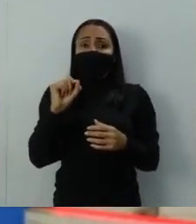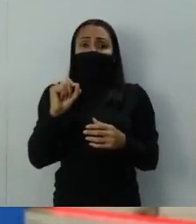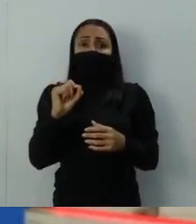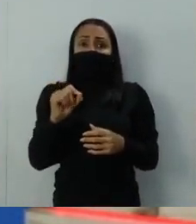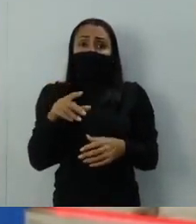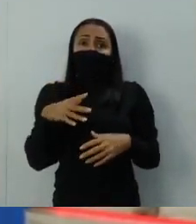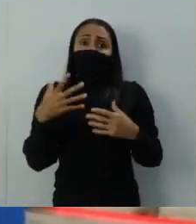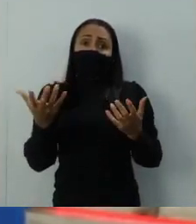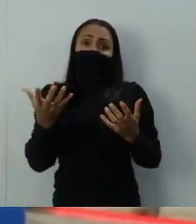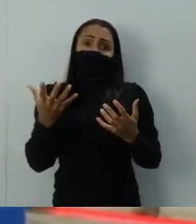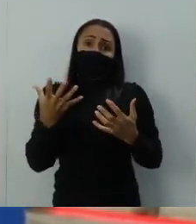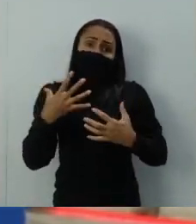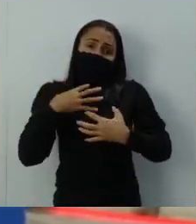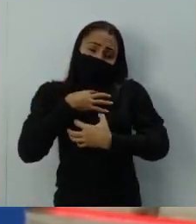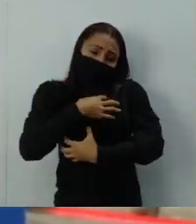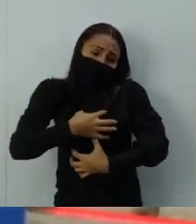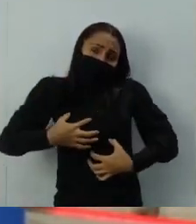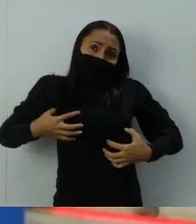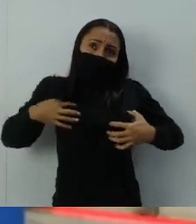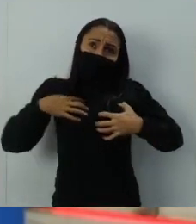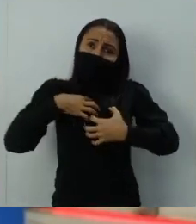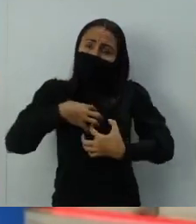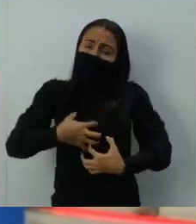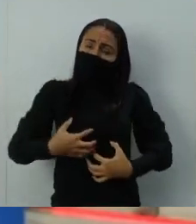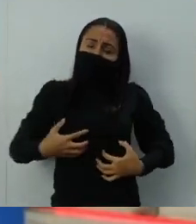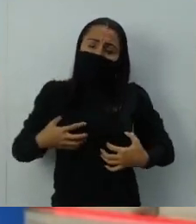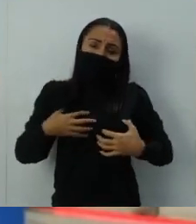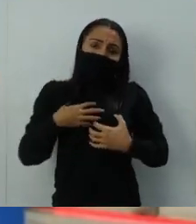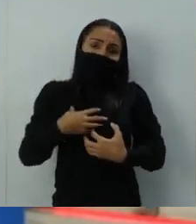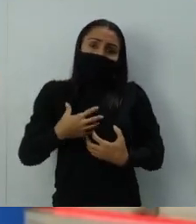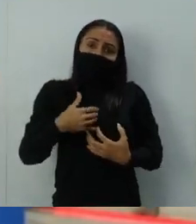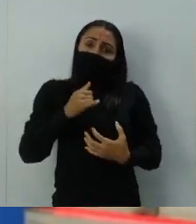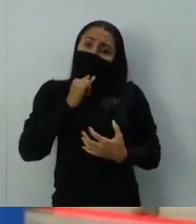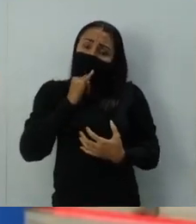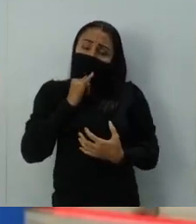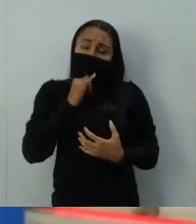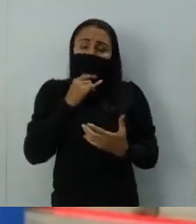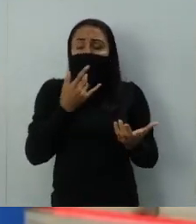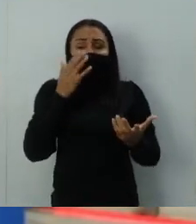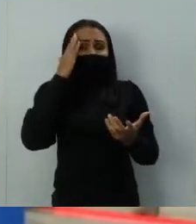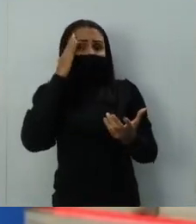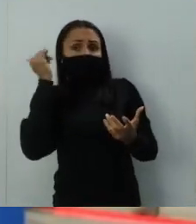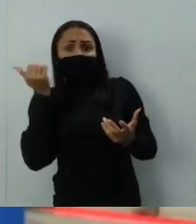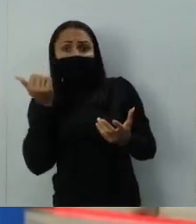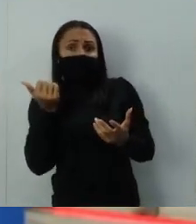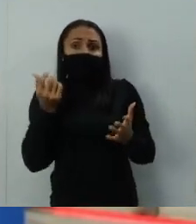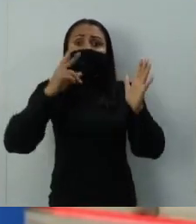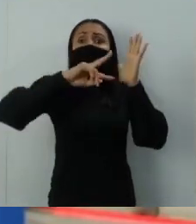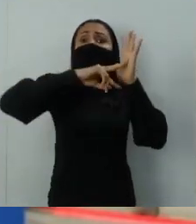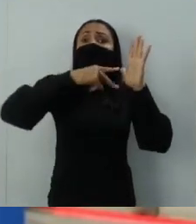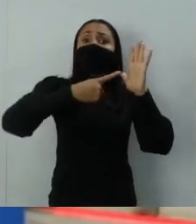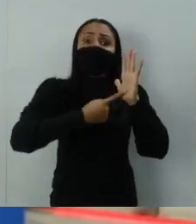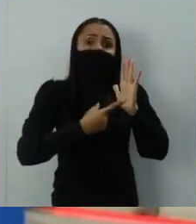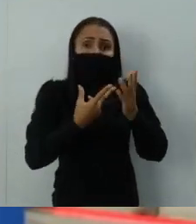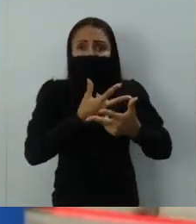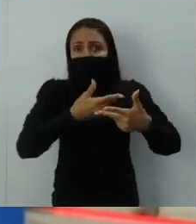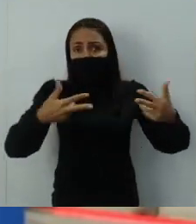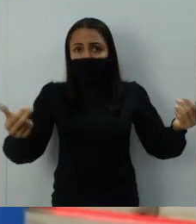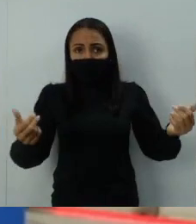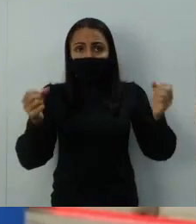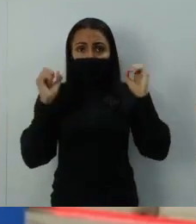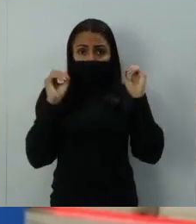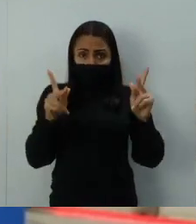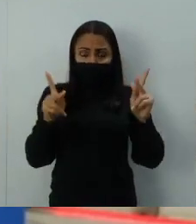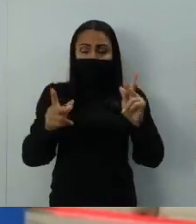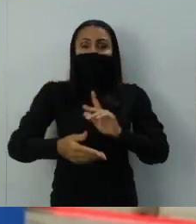e ferem outras pessoas sem nem saber o que realmente é o significado de tal coisa, ok? Então, mas vamos lá.